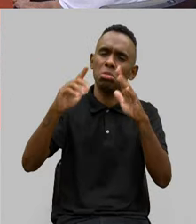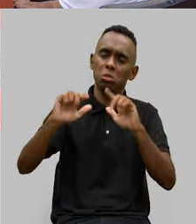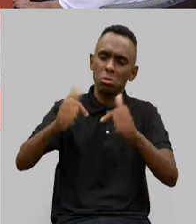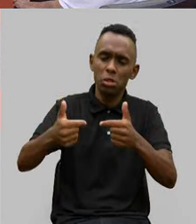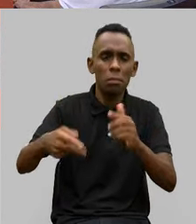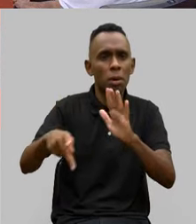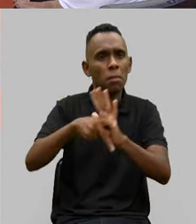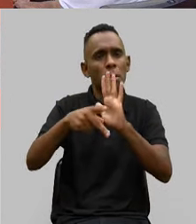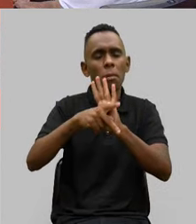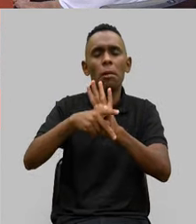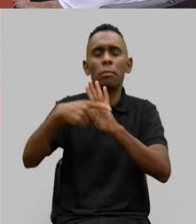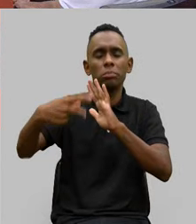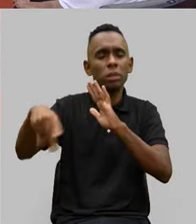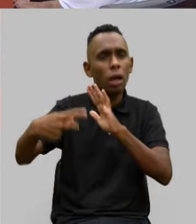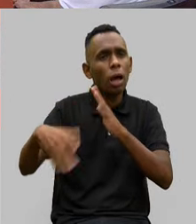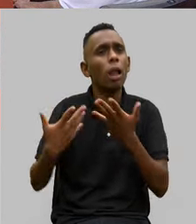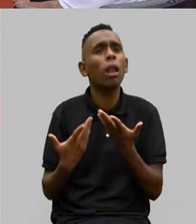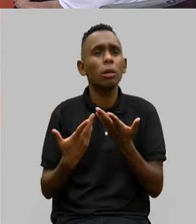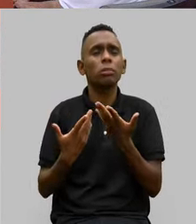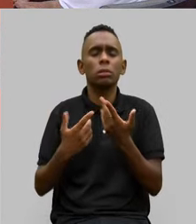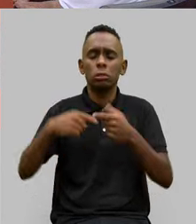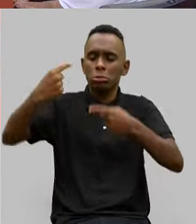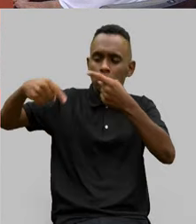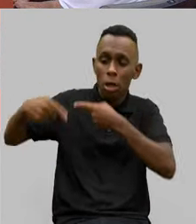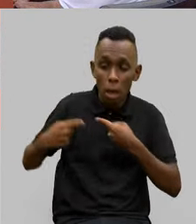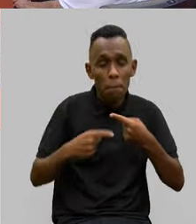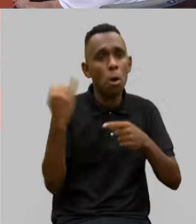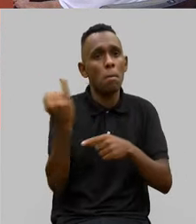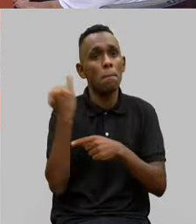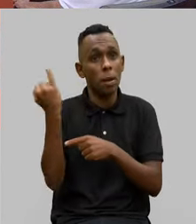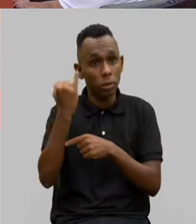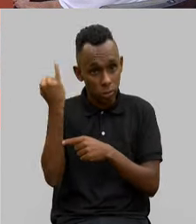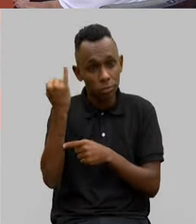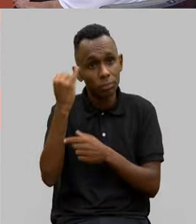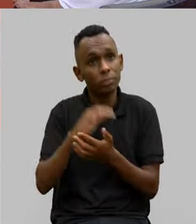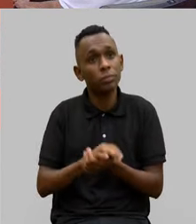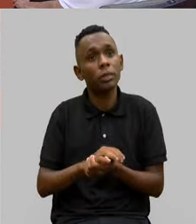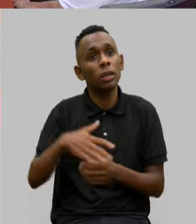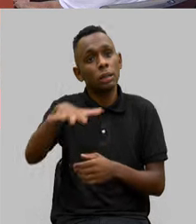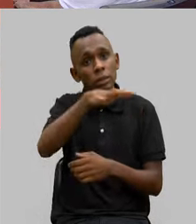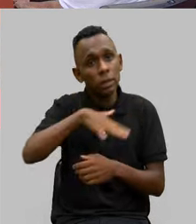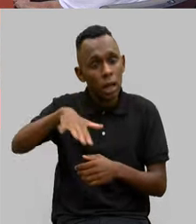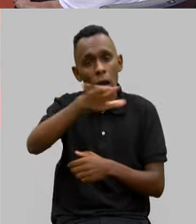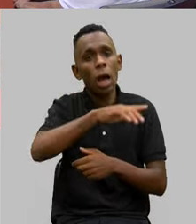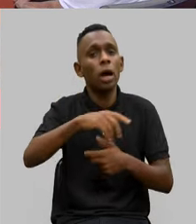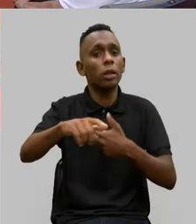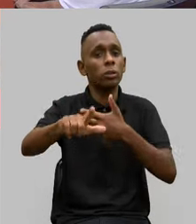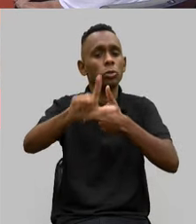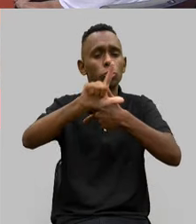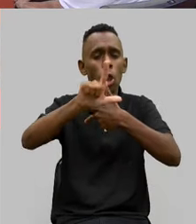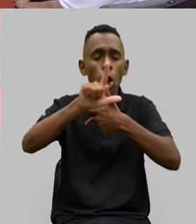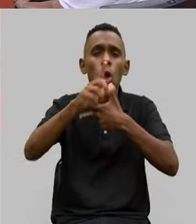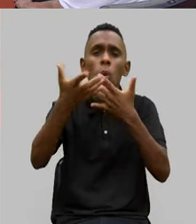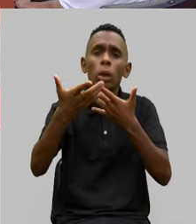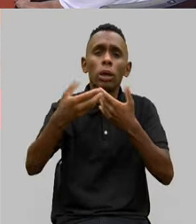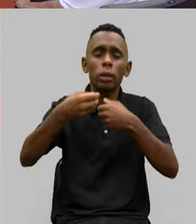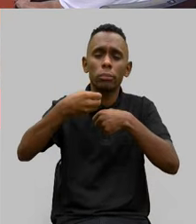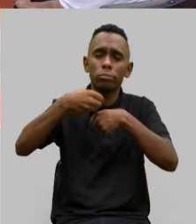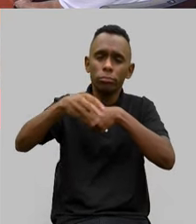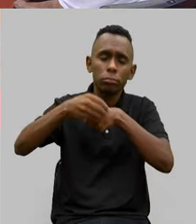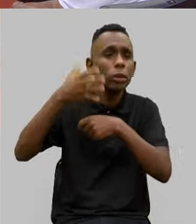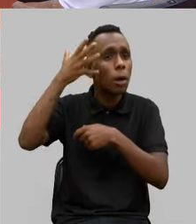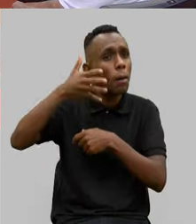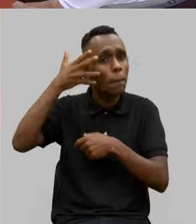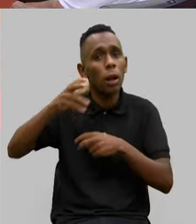Beatrice Serqueira em trazer esse debate de tamanha importância pro legislativo eu queria começar a minha fala